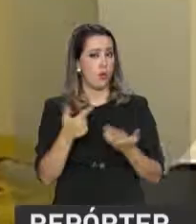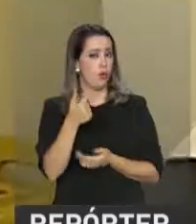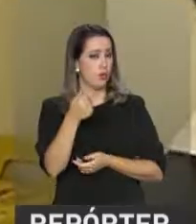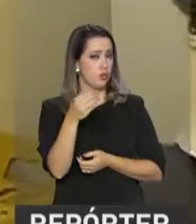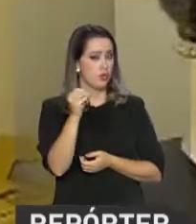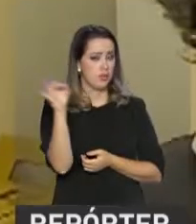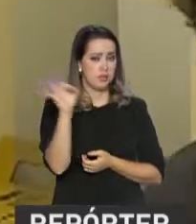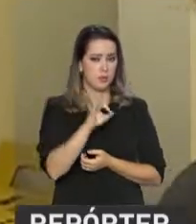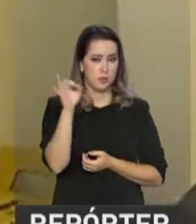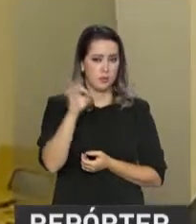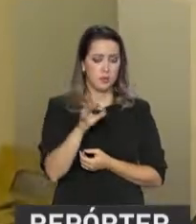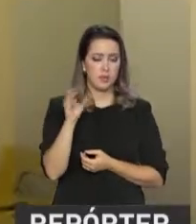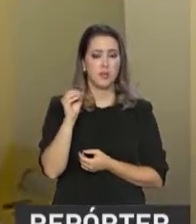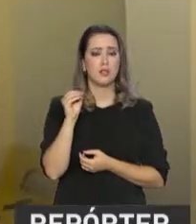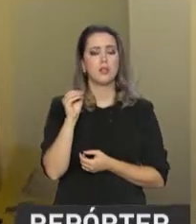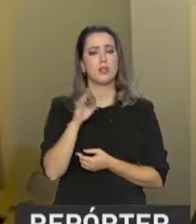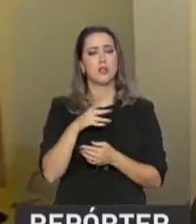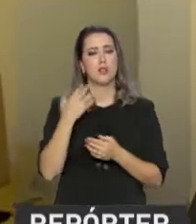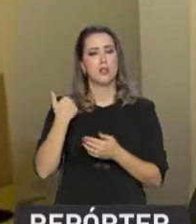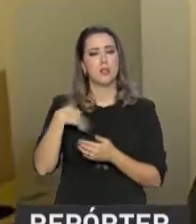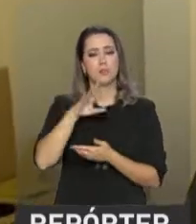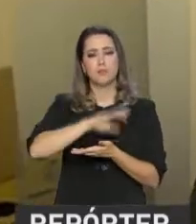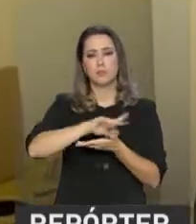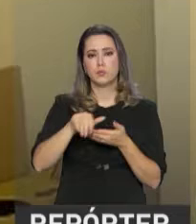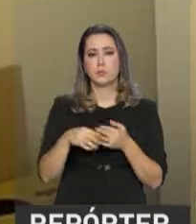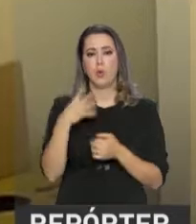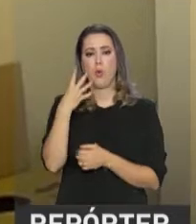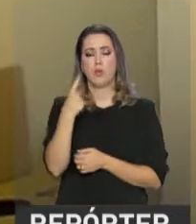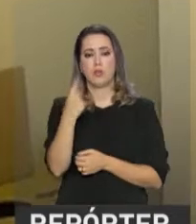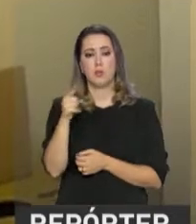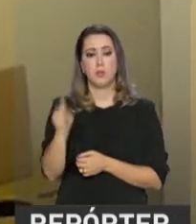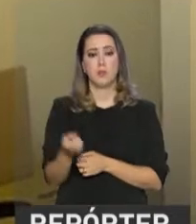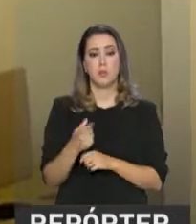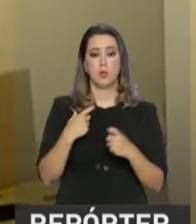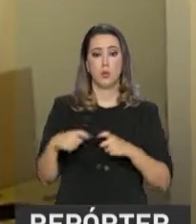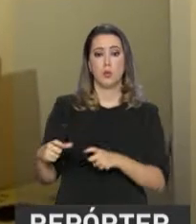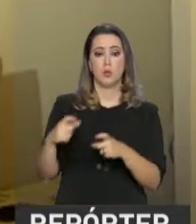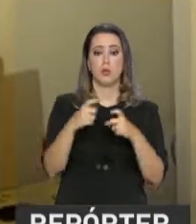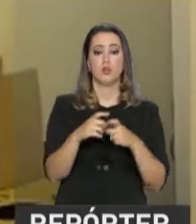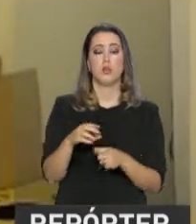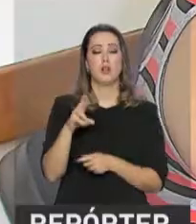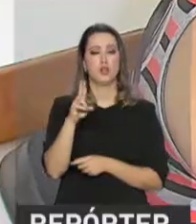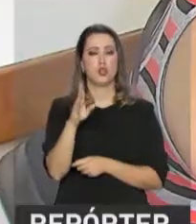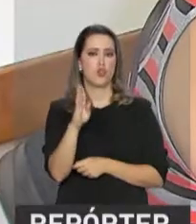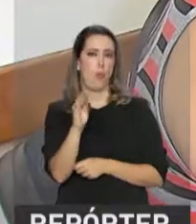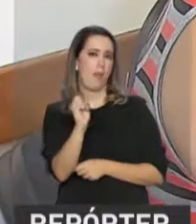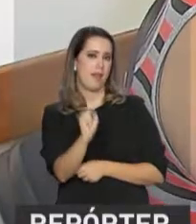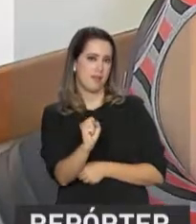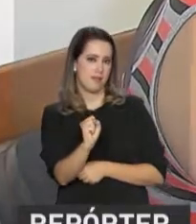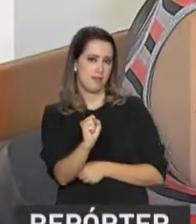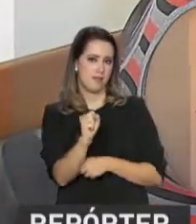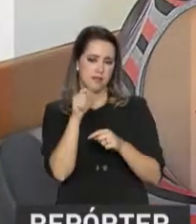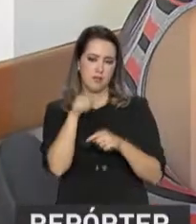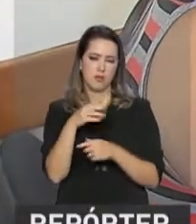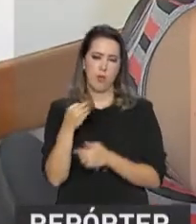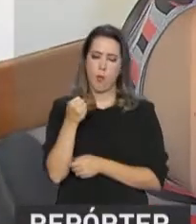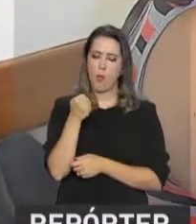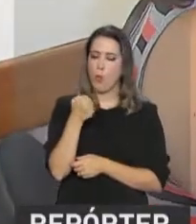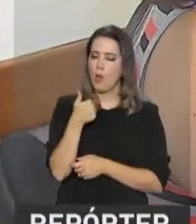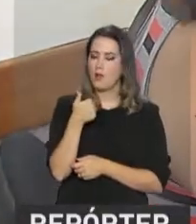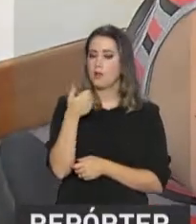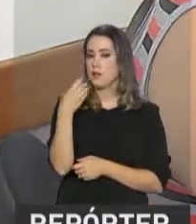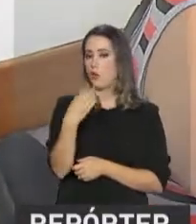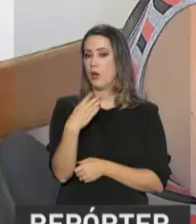recebe atendimento em mais de 41 mil unidades básicas de saúde são quase 42 mil